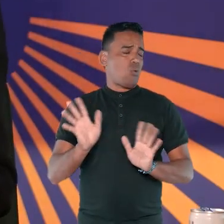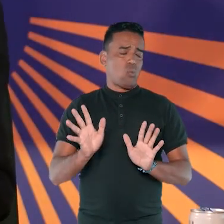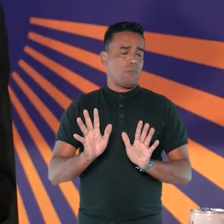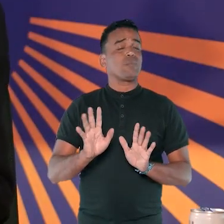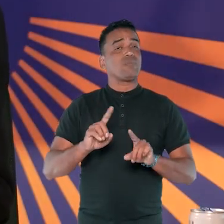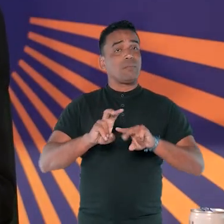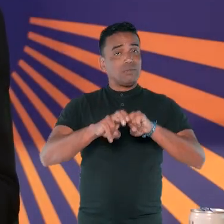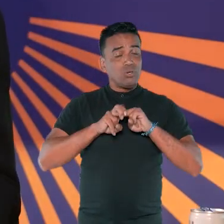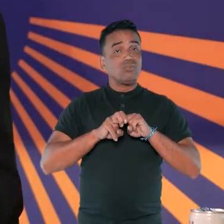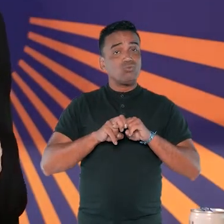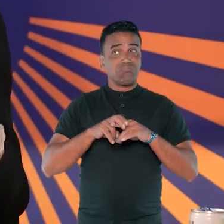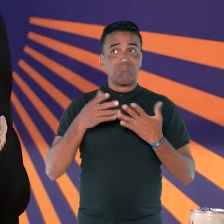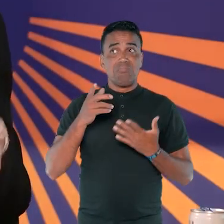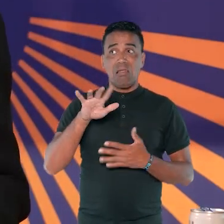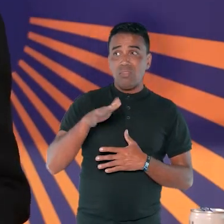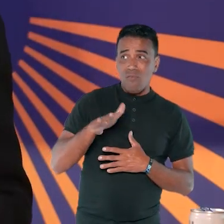isso, talvez tenha sido,